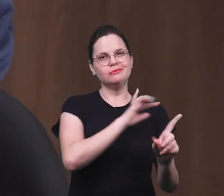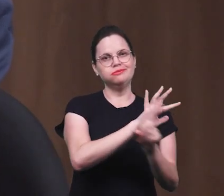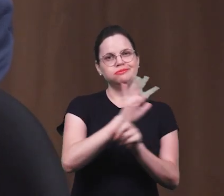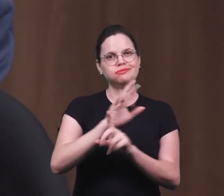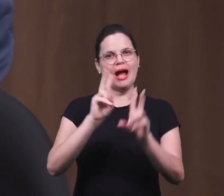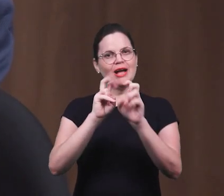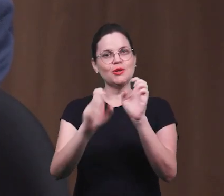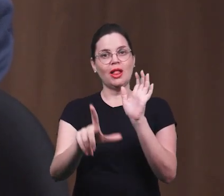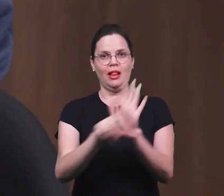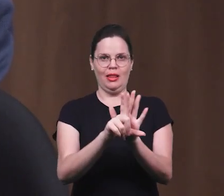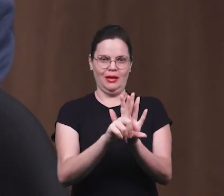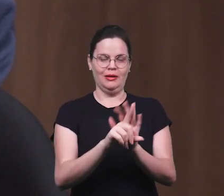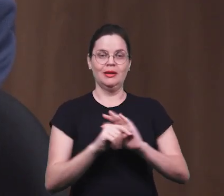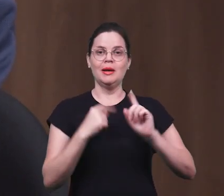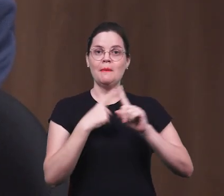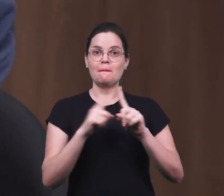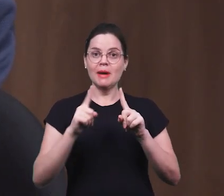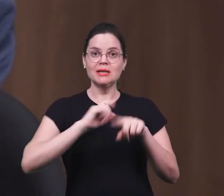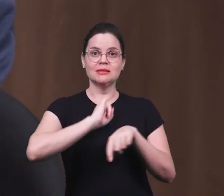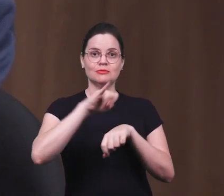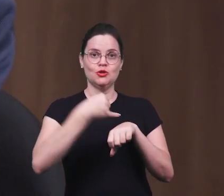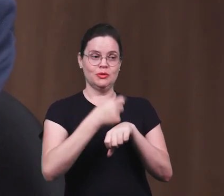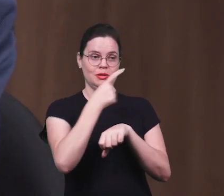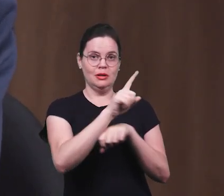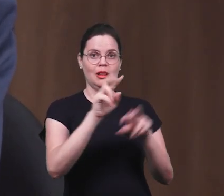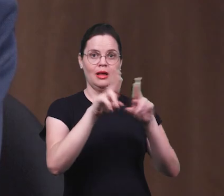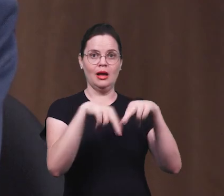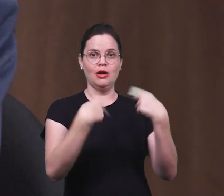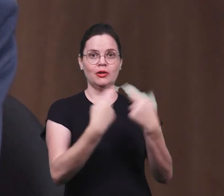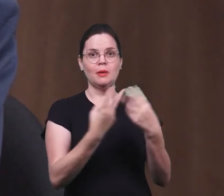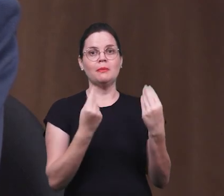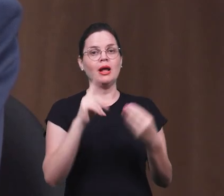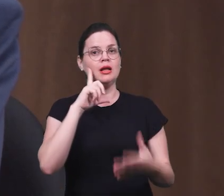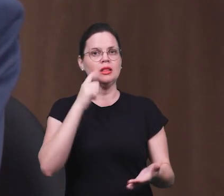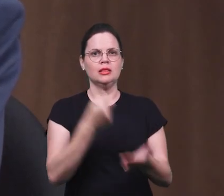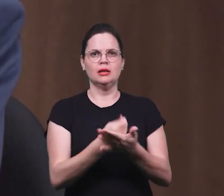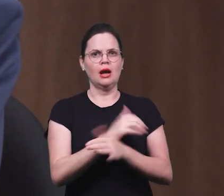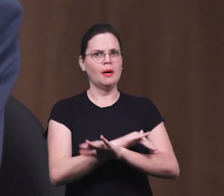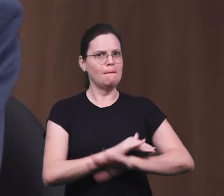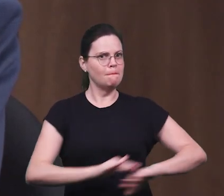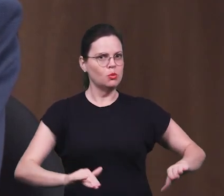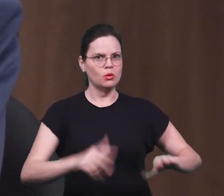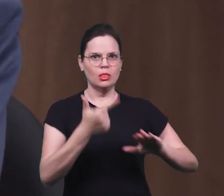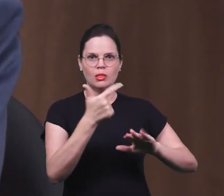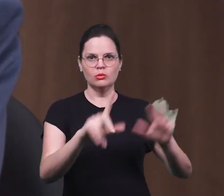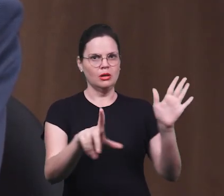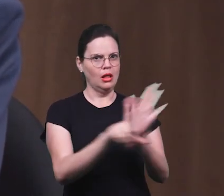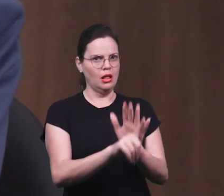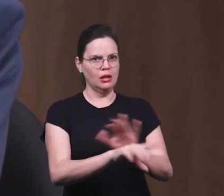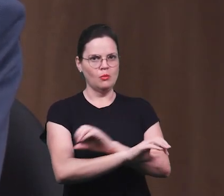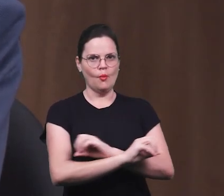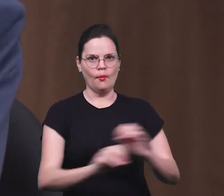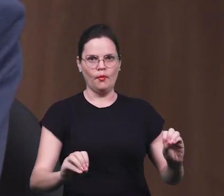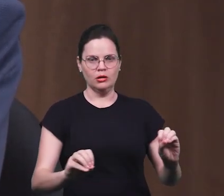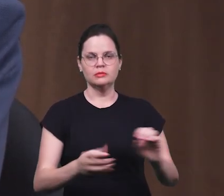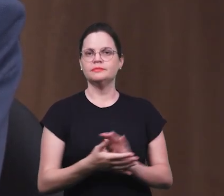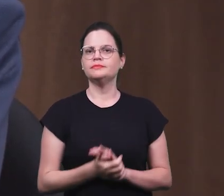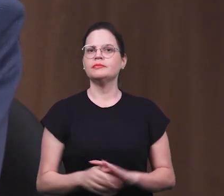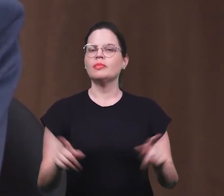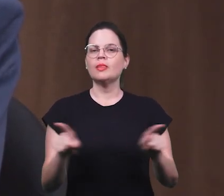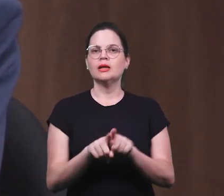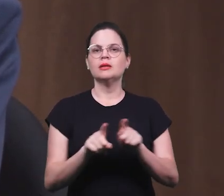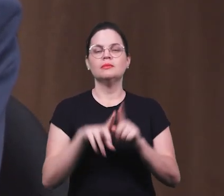decisão, que a igreja ia seguir. Agora, eu queria fazer um comentário breve aqui, depois nós vamos entrar em mais detalhes, não esquecendo que o Concílio